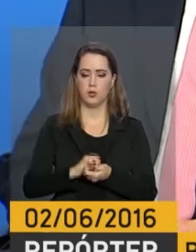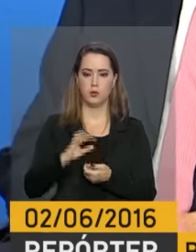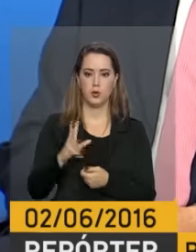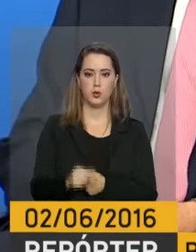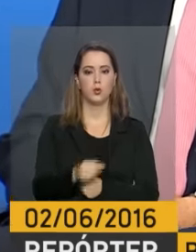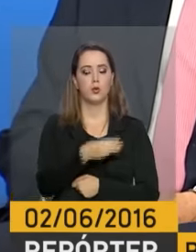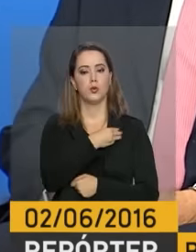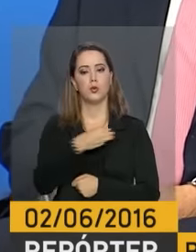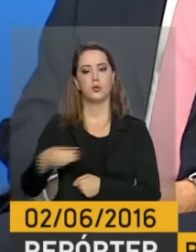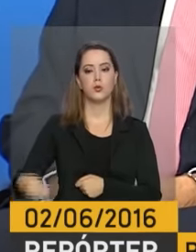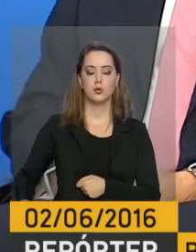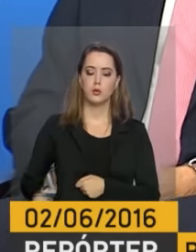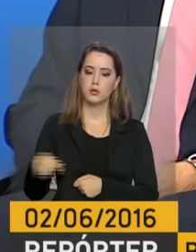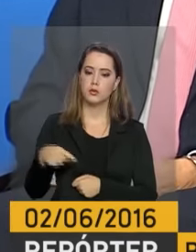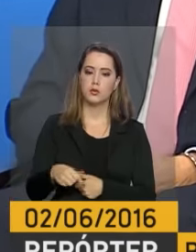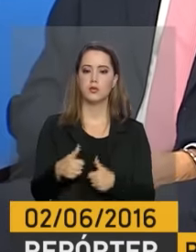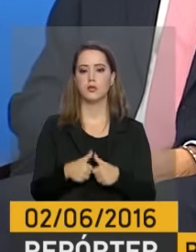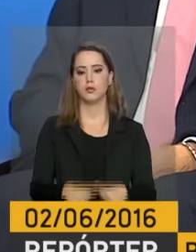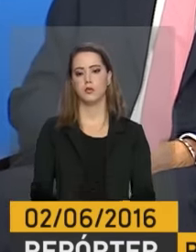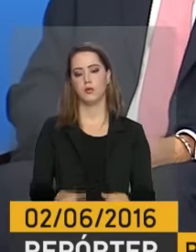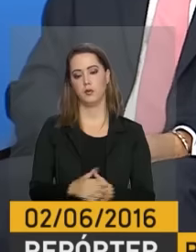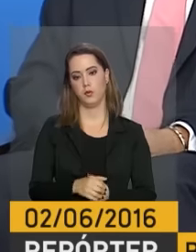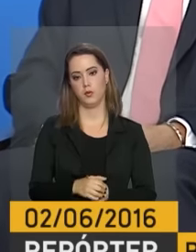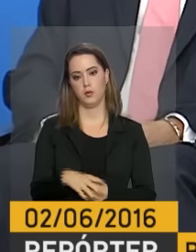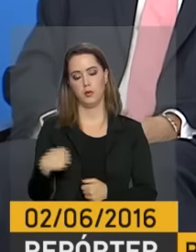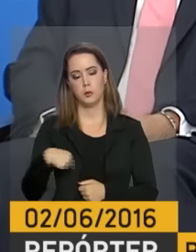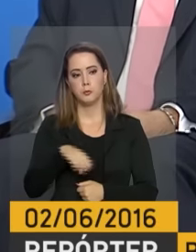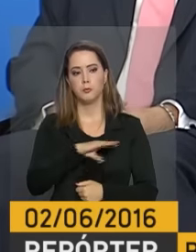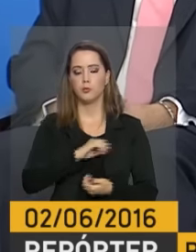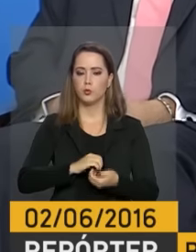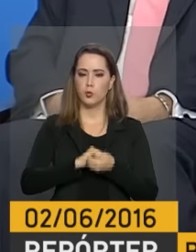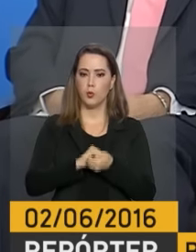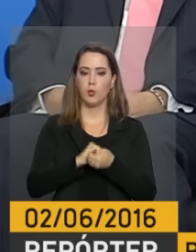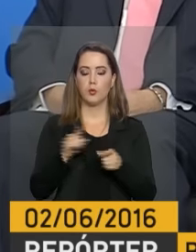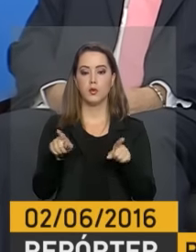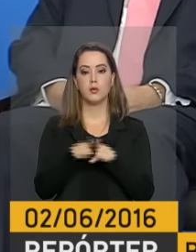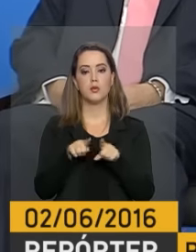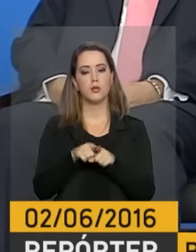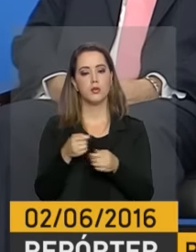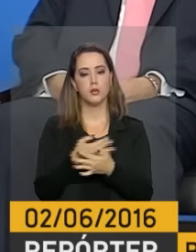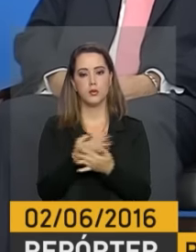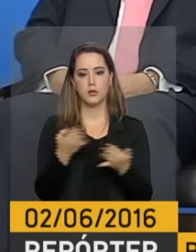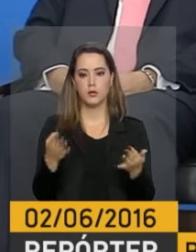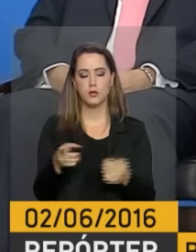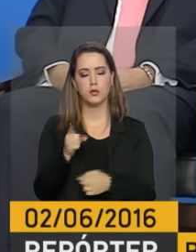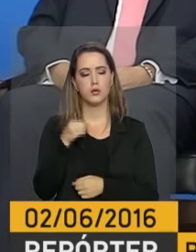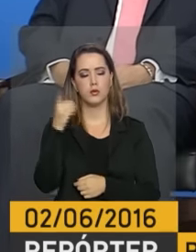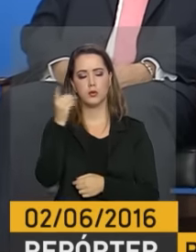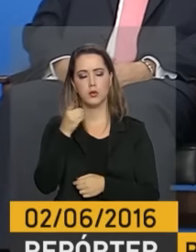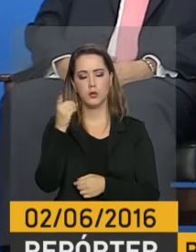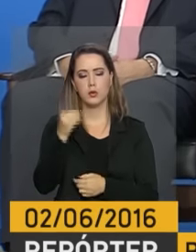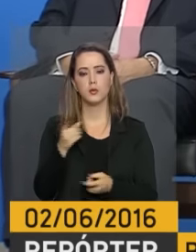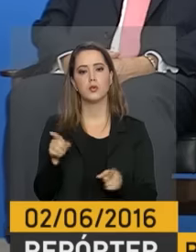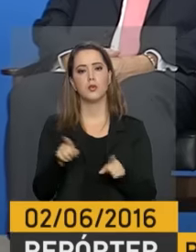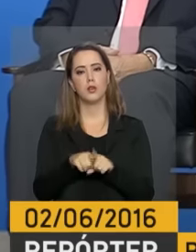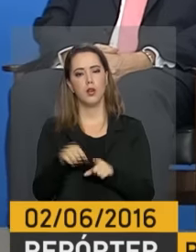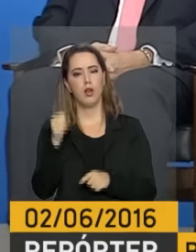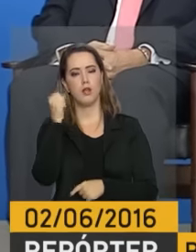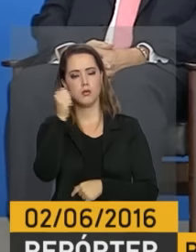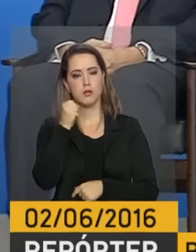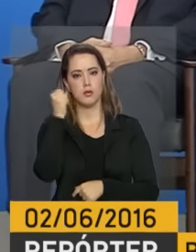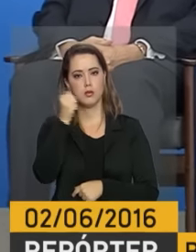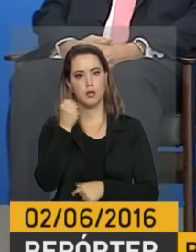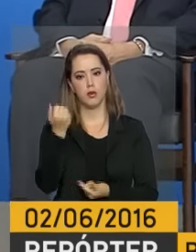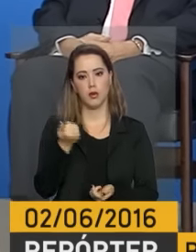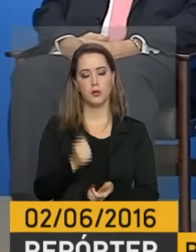presentes. Cumprimento os senhores e senhoras parlamentares federais, deputados, deputadas, senadores,